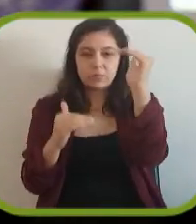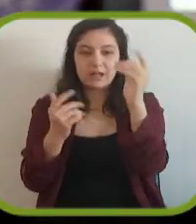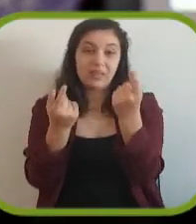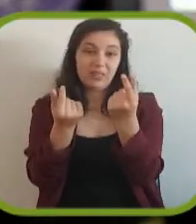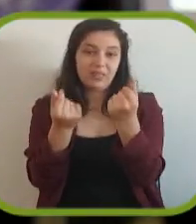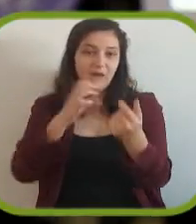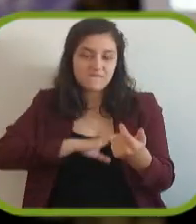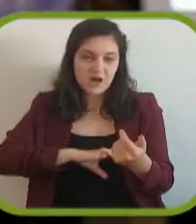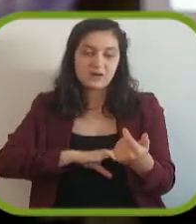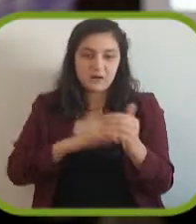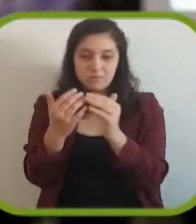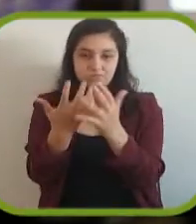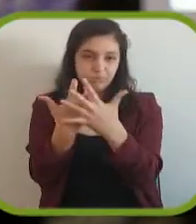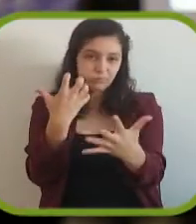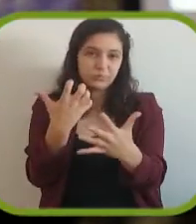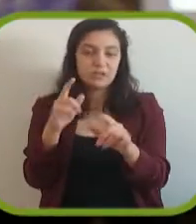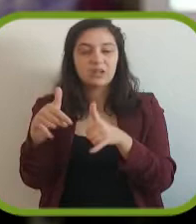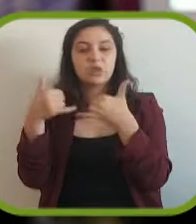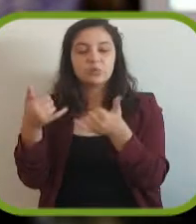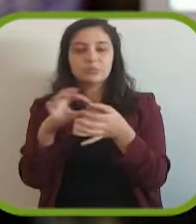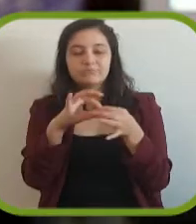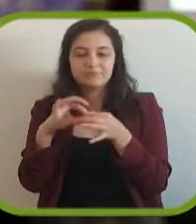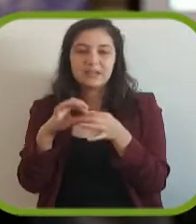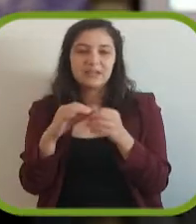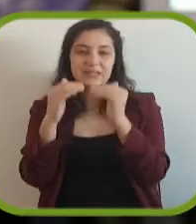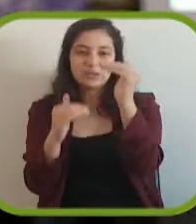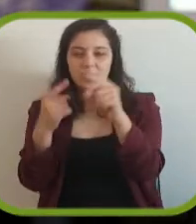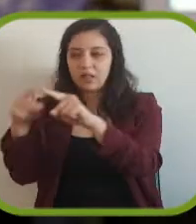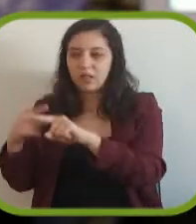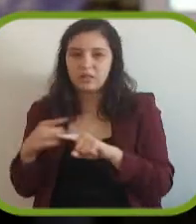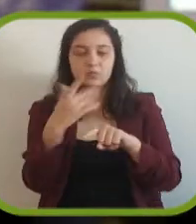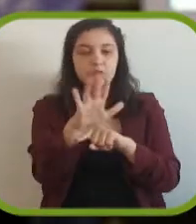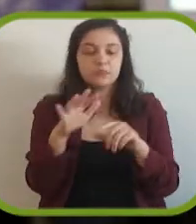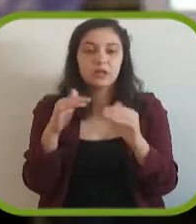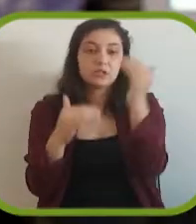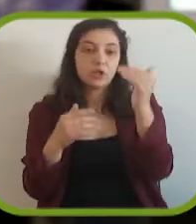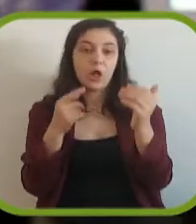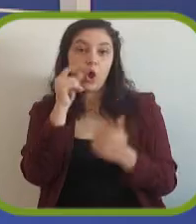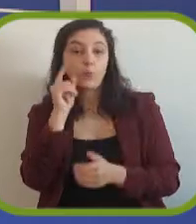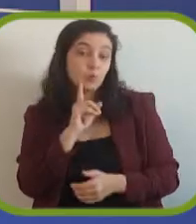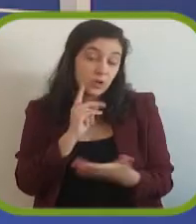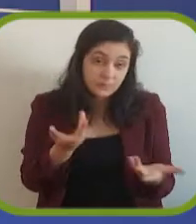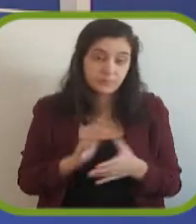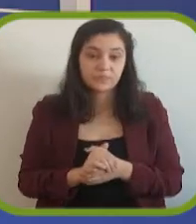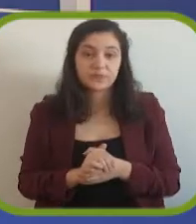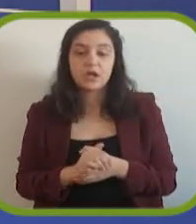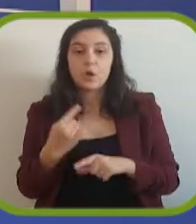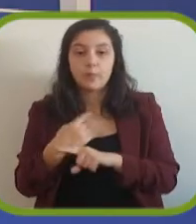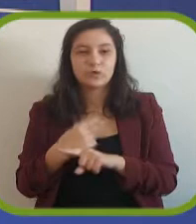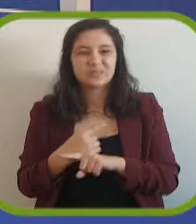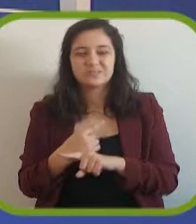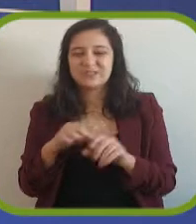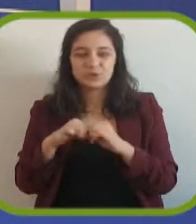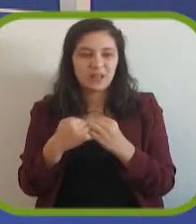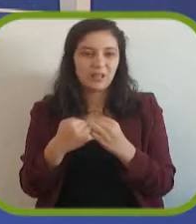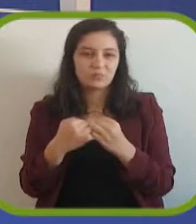desigualdade de rendimento também acentuados, que depois se relacionam com outro tipo de desigualdades, nomeadamente as desigualdades de género, por exemplo, que é algo que ainda